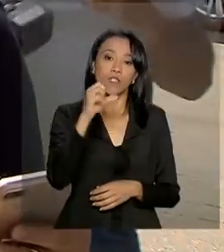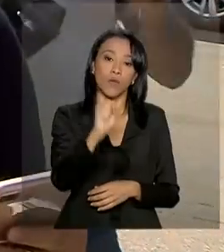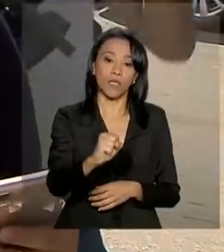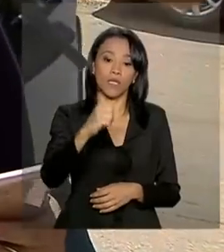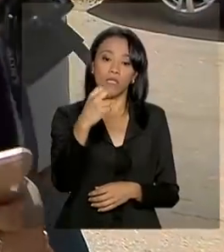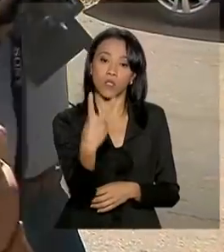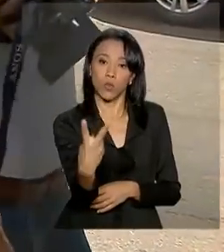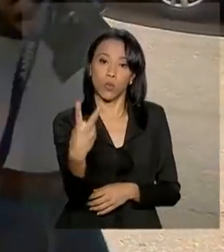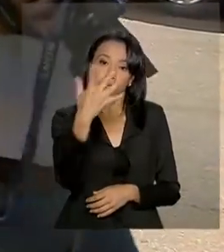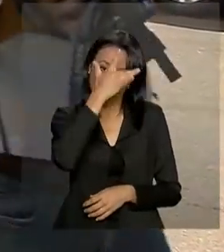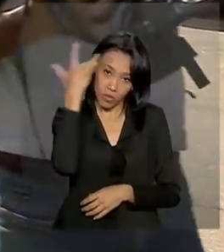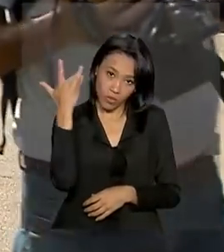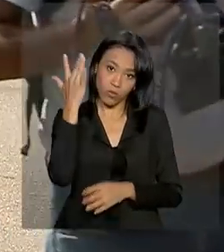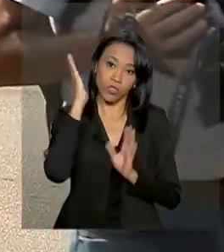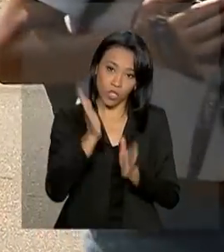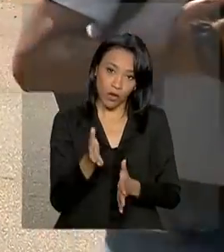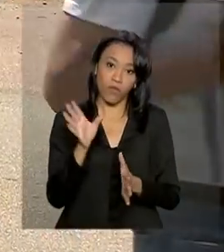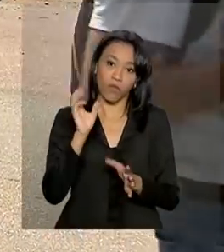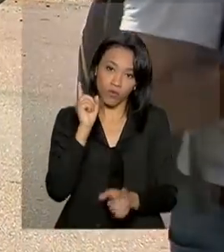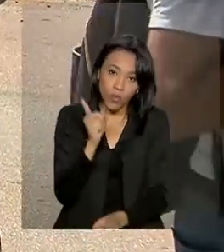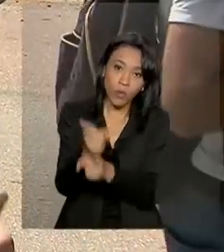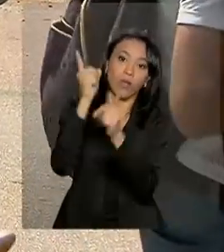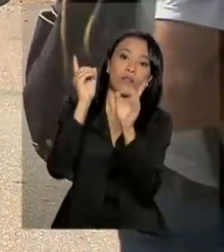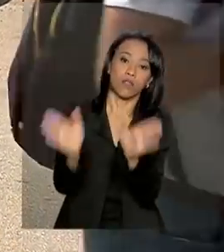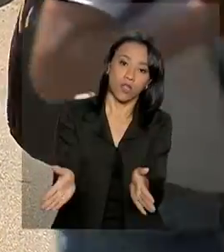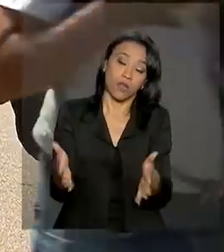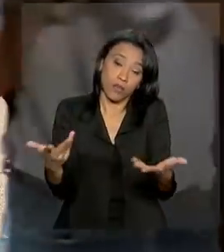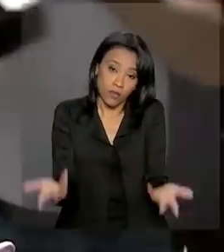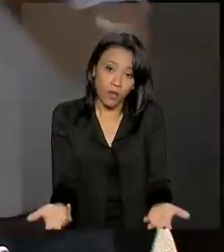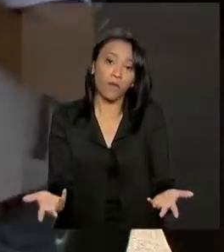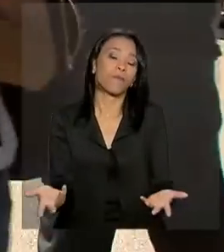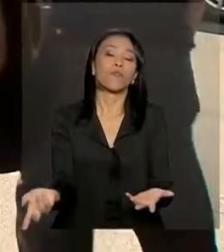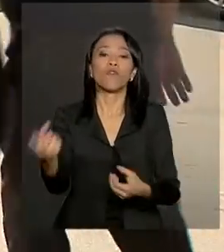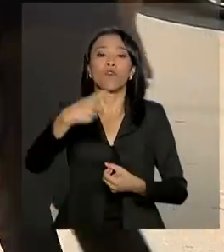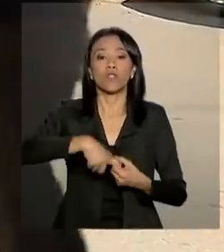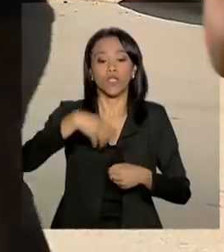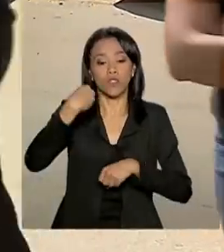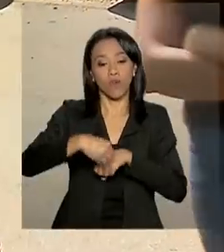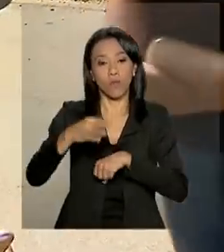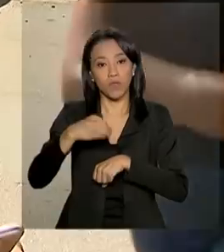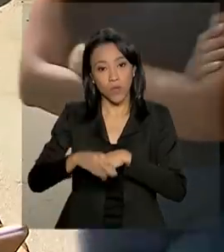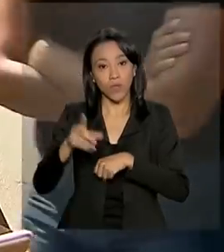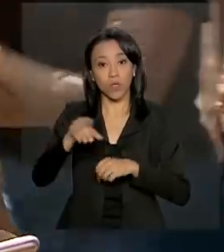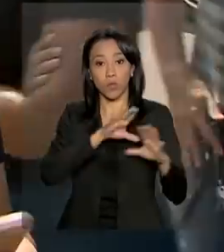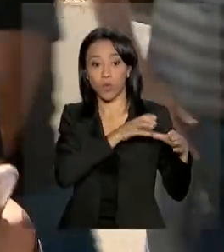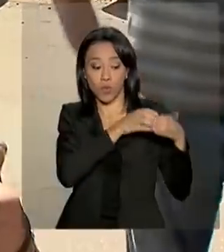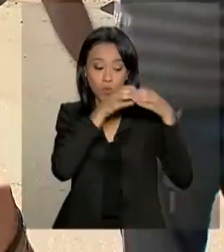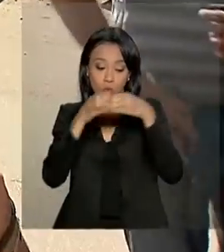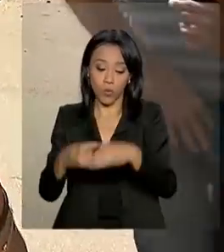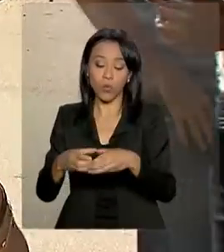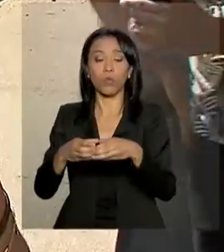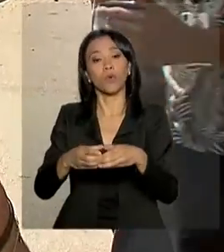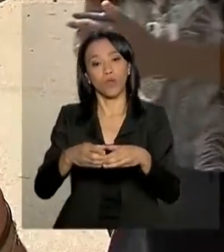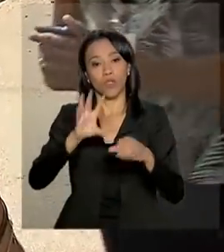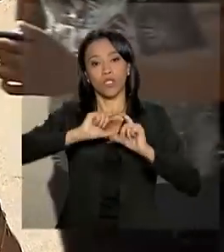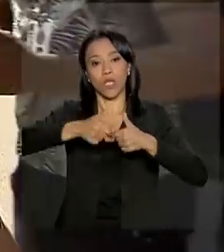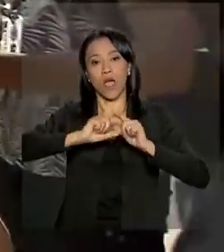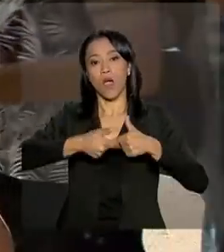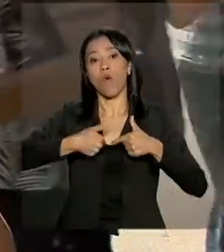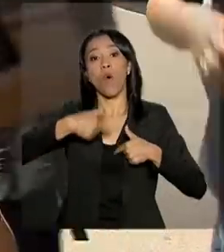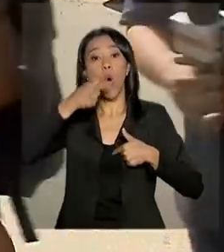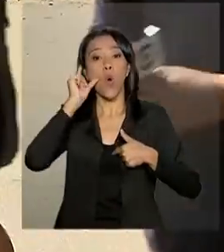382 pessoas foram localizadas. Bom, voltando então agora às informações sobre essa comitiva de Israel que chegou ontem ao Brasil, um